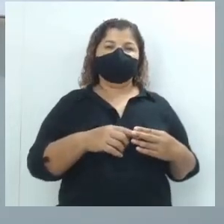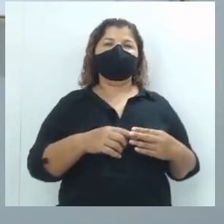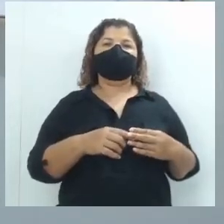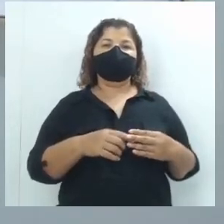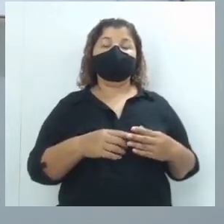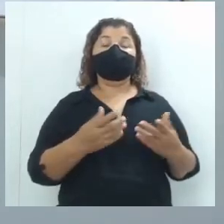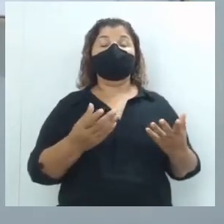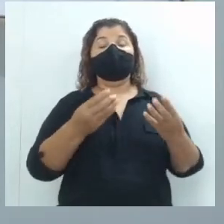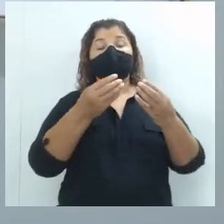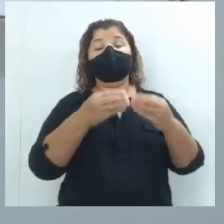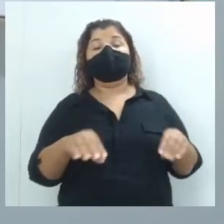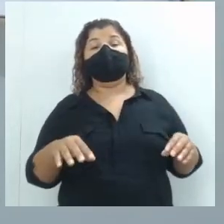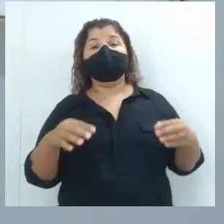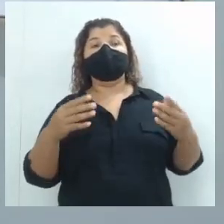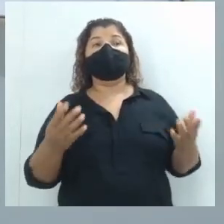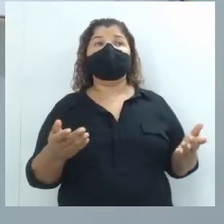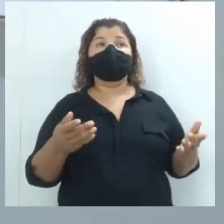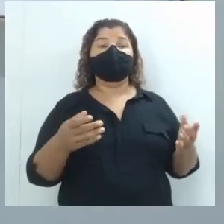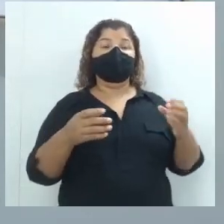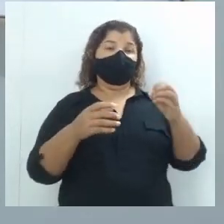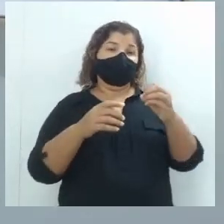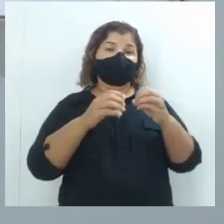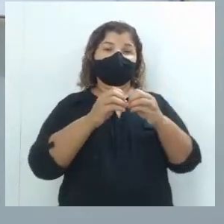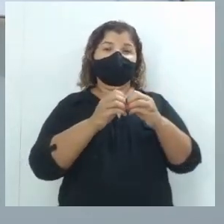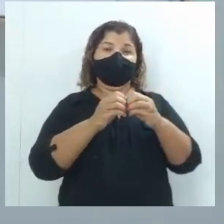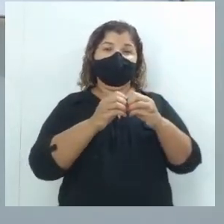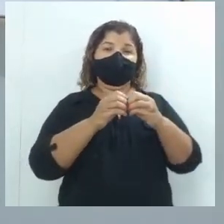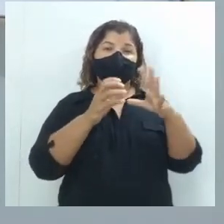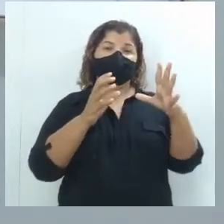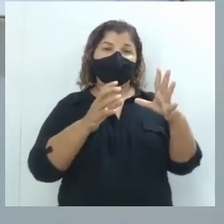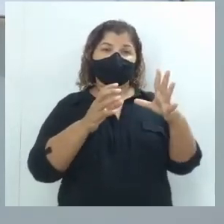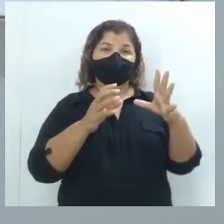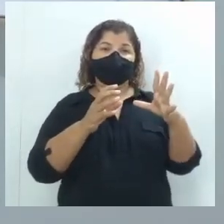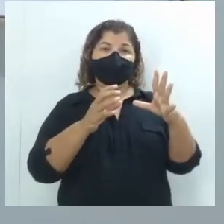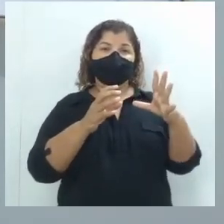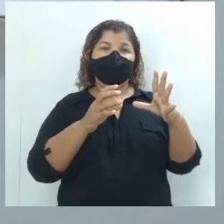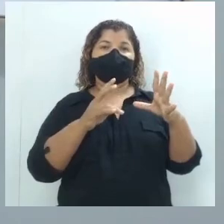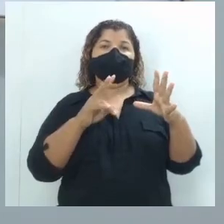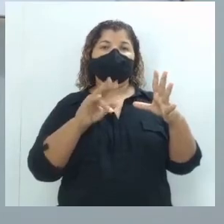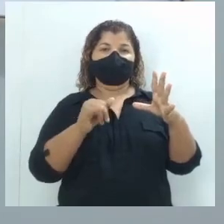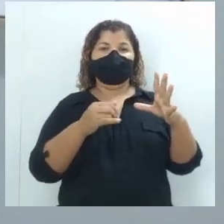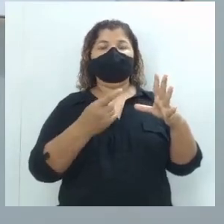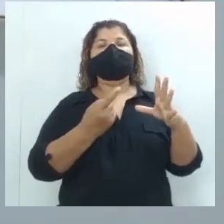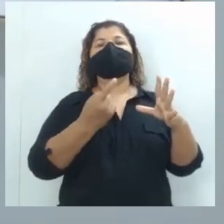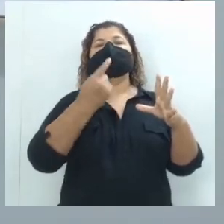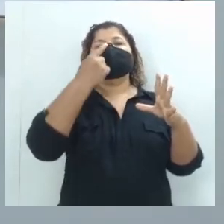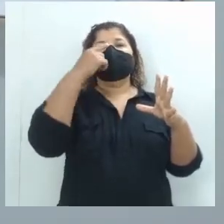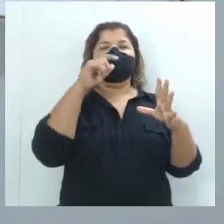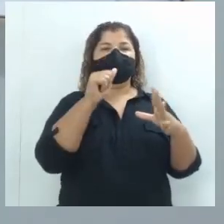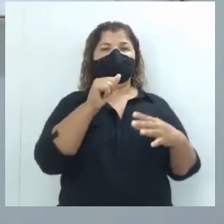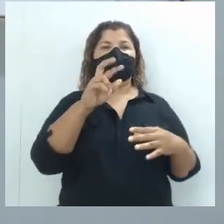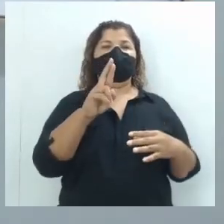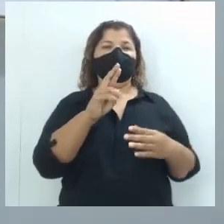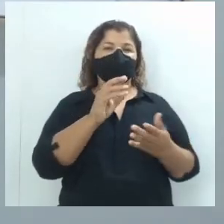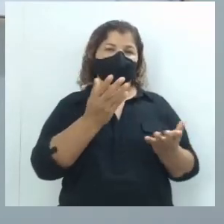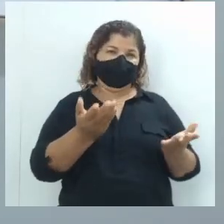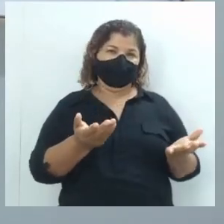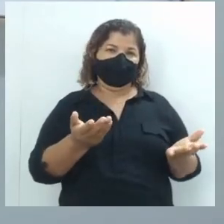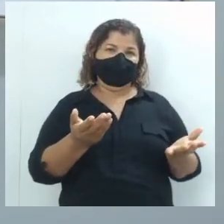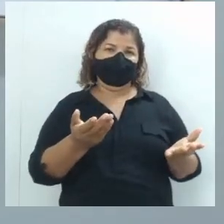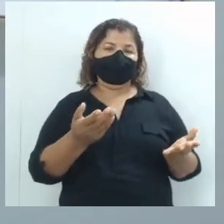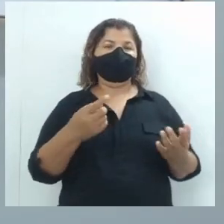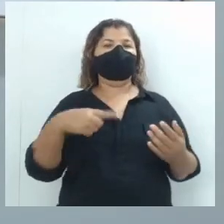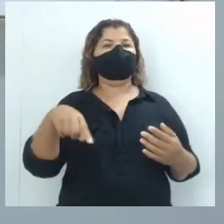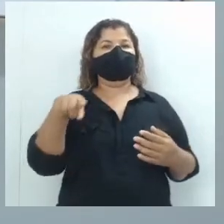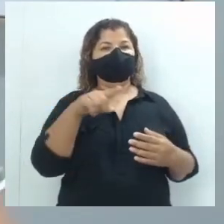o prejuízo? É porque essa célula que ele vai usar para replicar vai ser as células respiratórias. Beleza? Tranquilo? Galera do